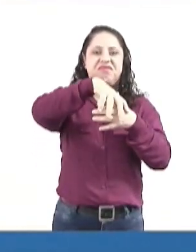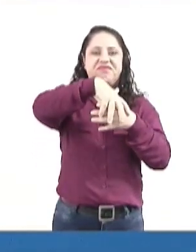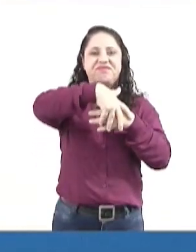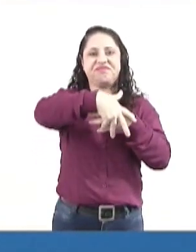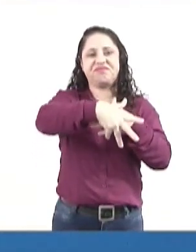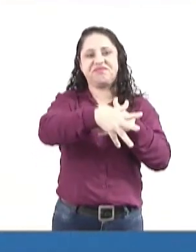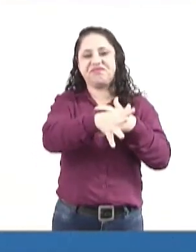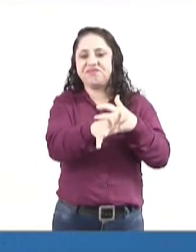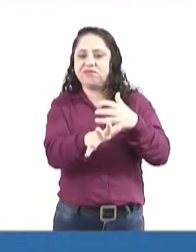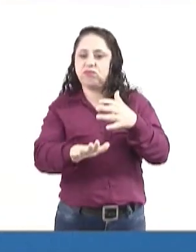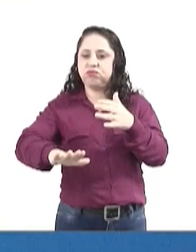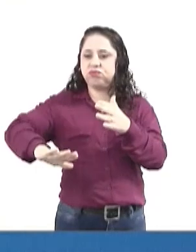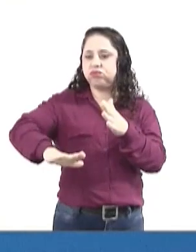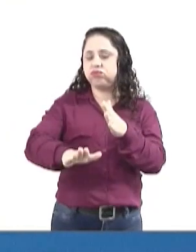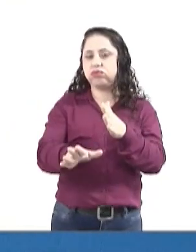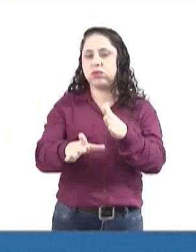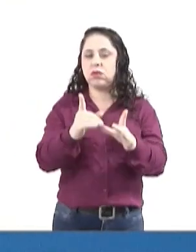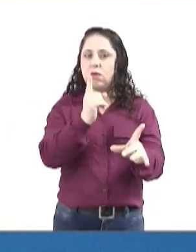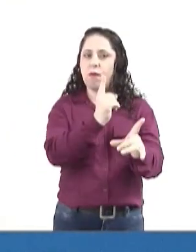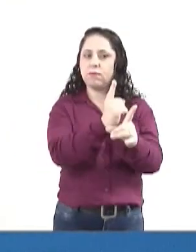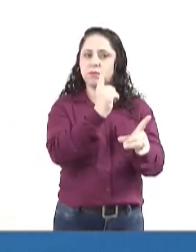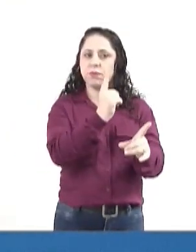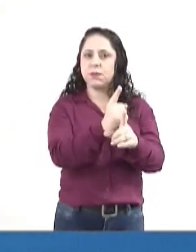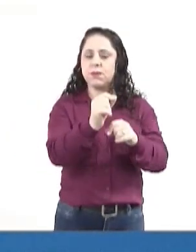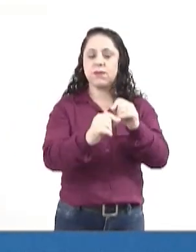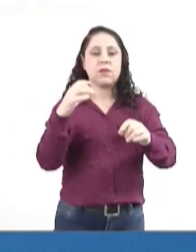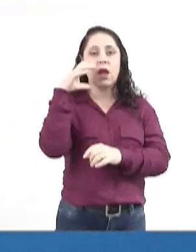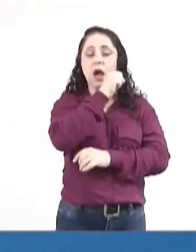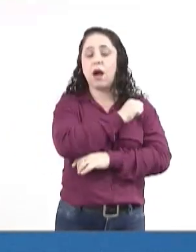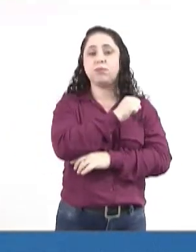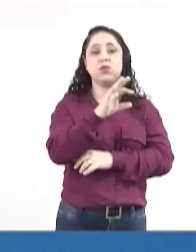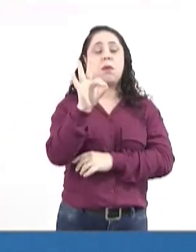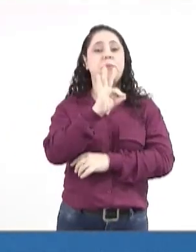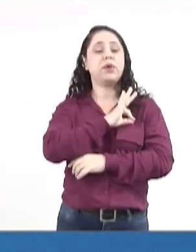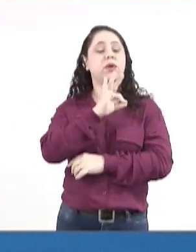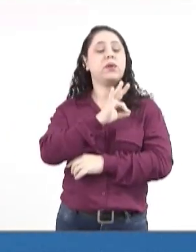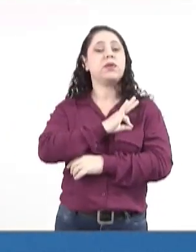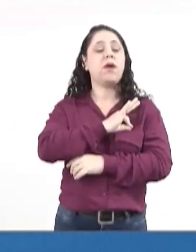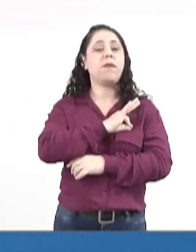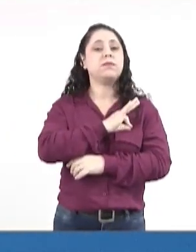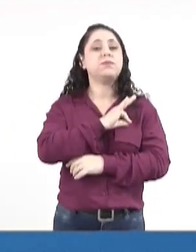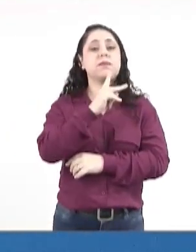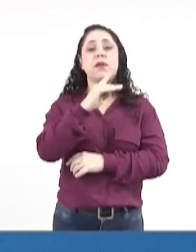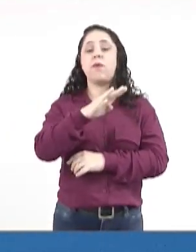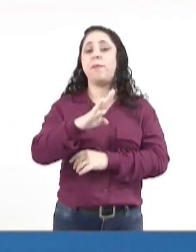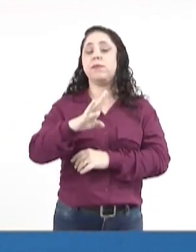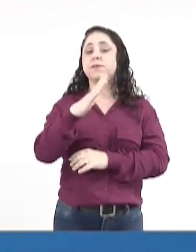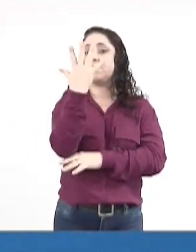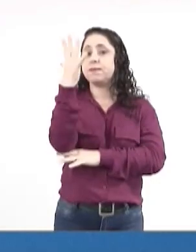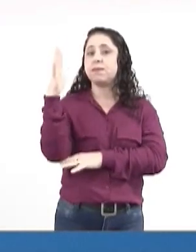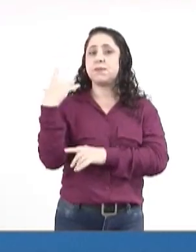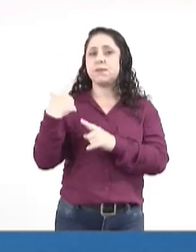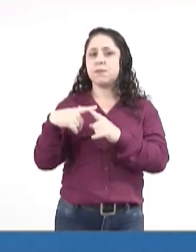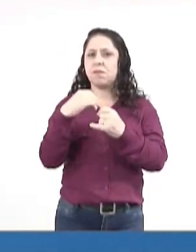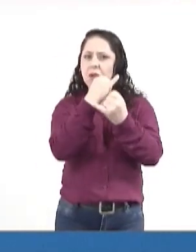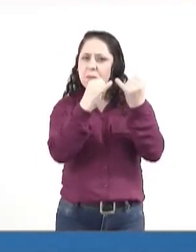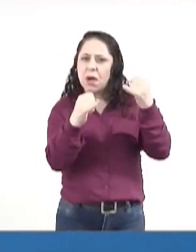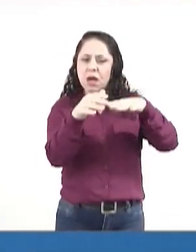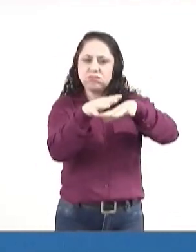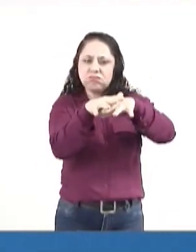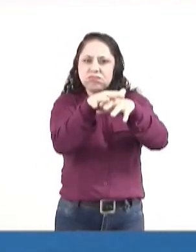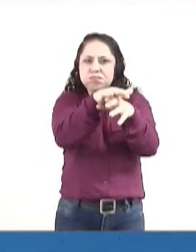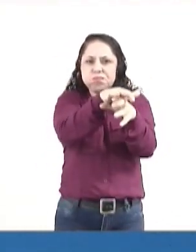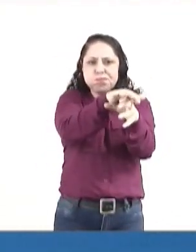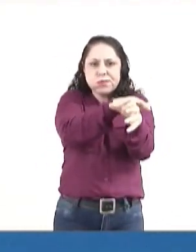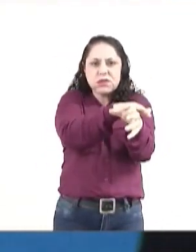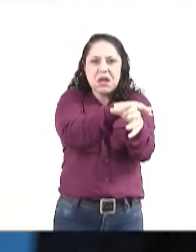de inspeção foram constatadas em loco pela guarnição da Polícia Militar Ambiental, pois estava parcialmente